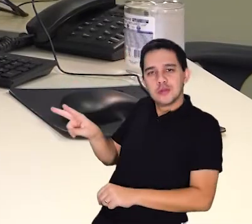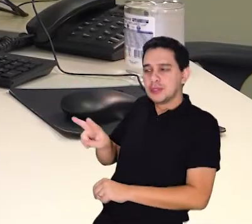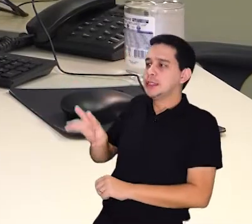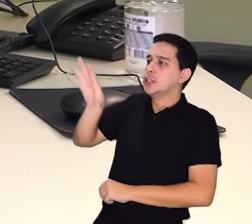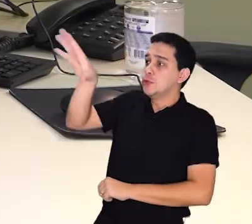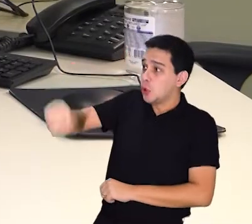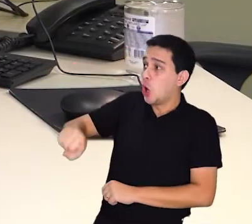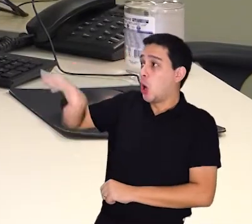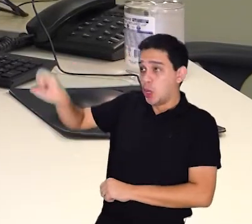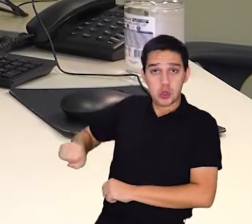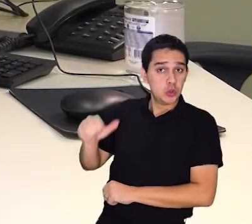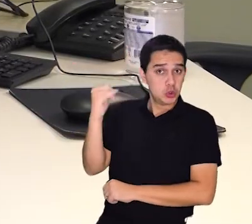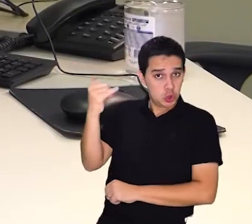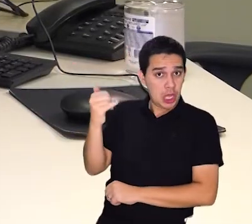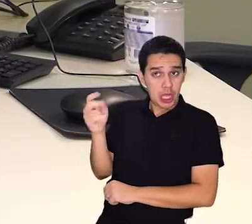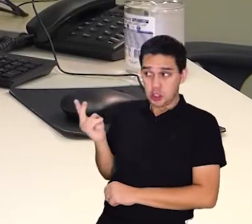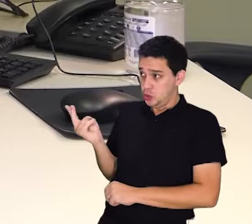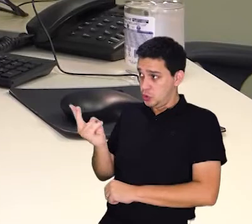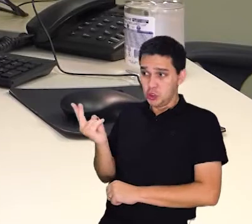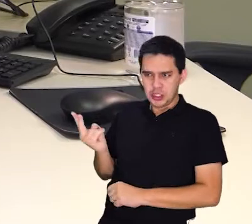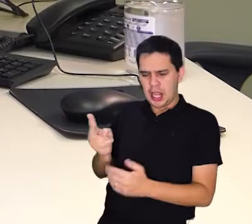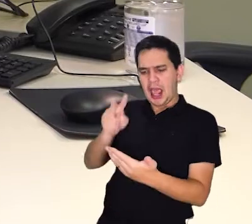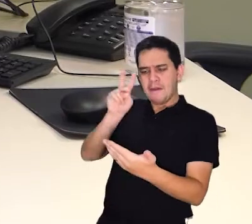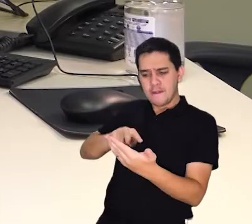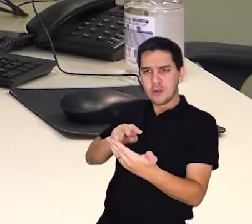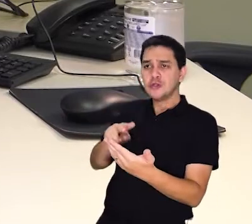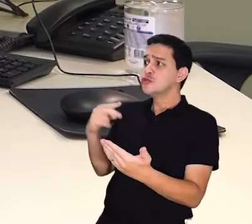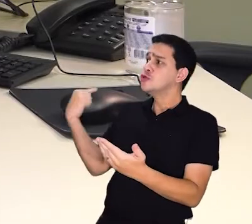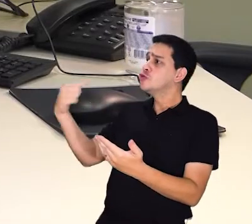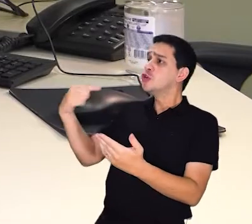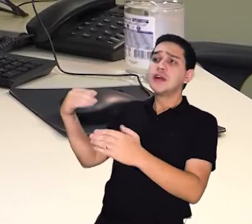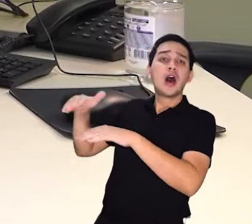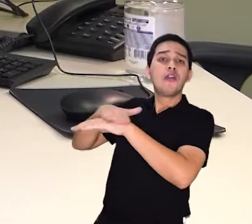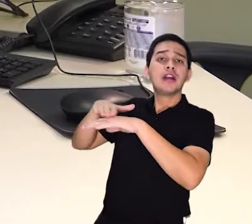Edmilson. Com a prisão em flagrante do Aluan,